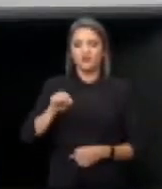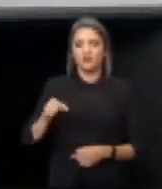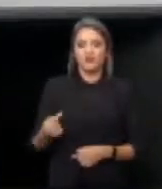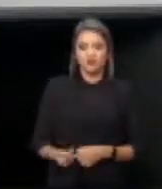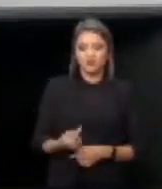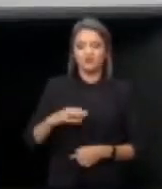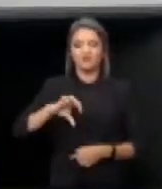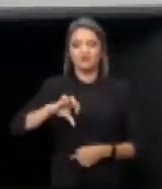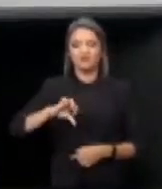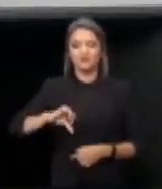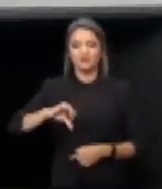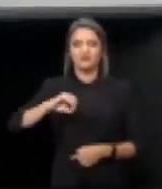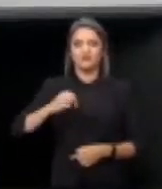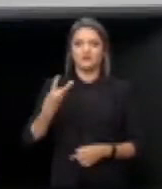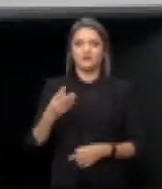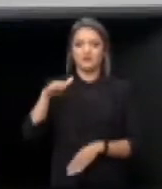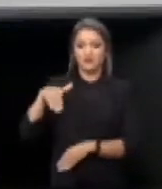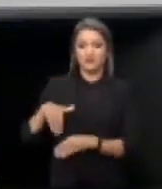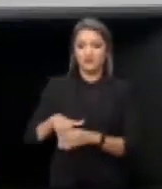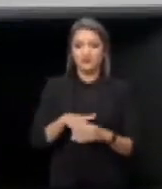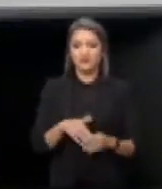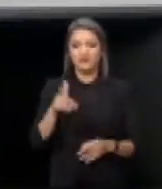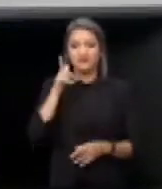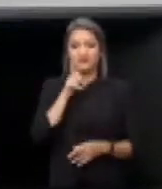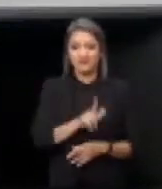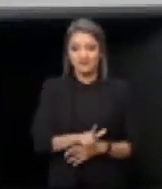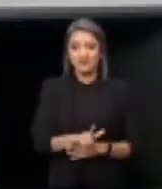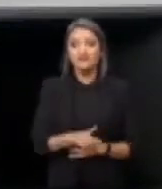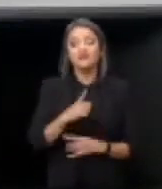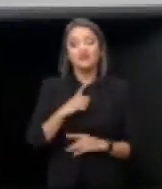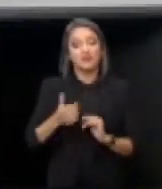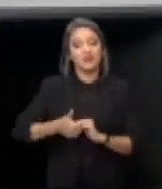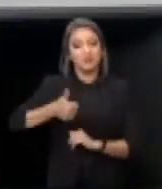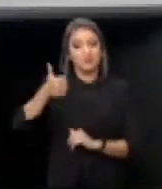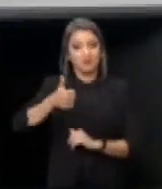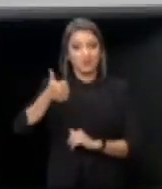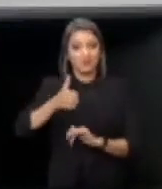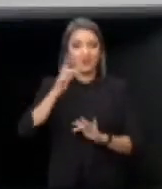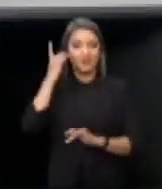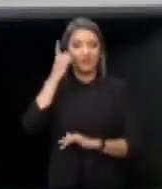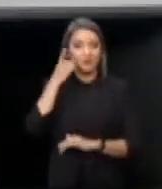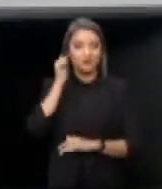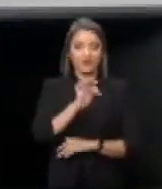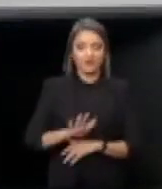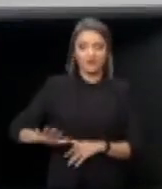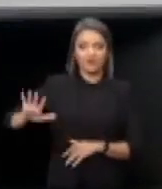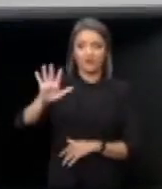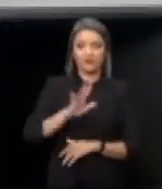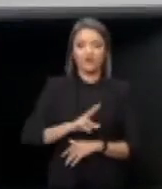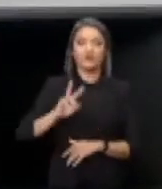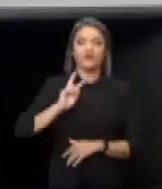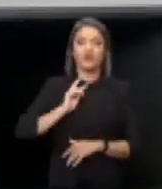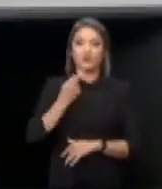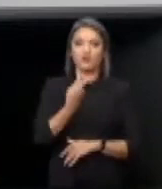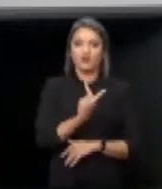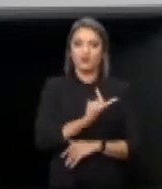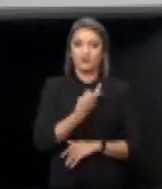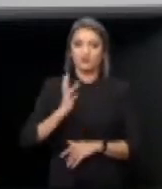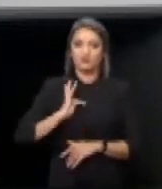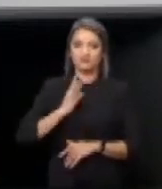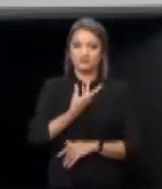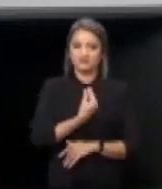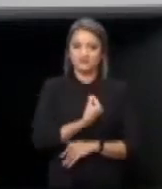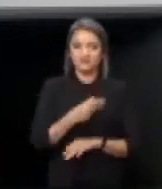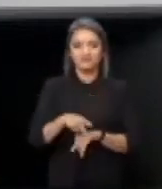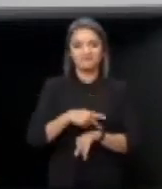256.903 votos. Será a primeira deputada federal transvestigênero do país, que tenha muito sucesso aqui na